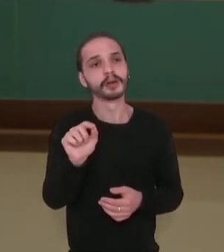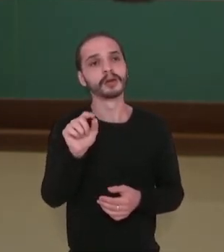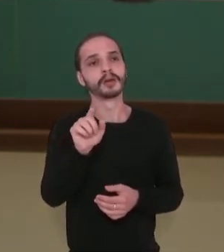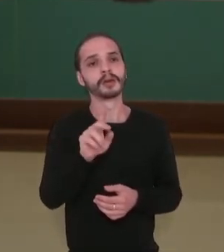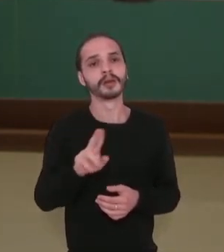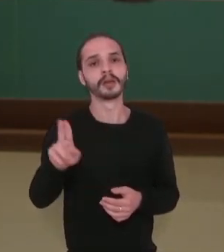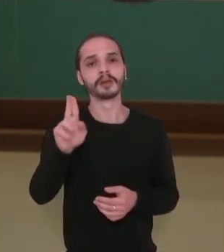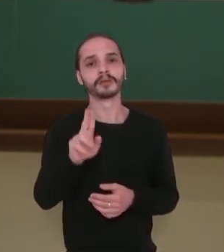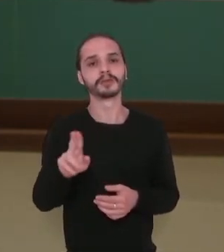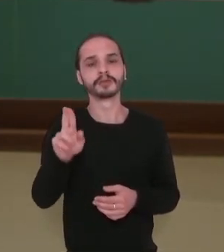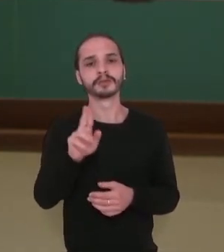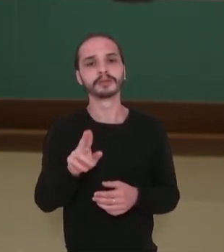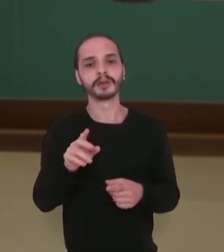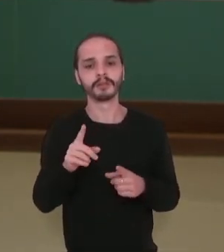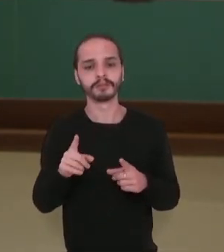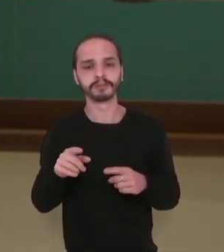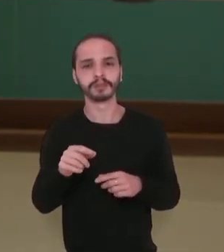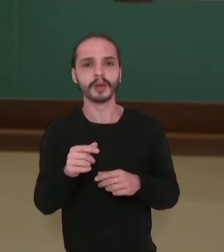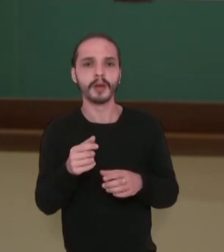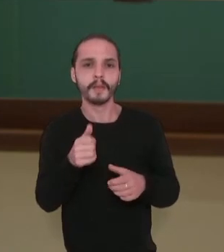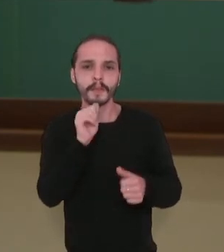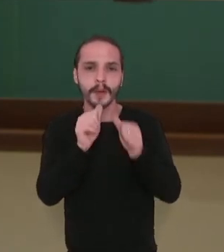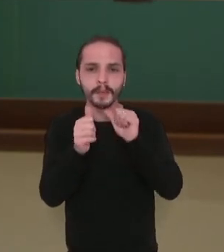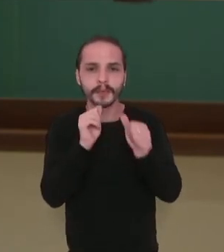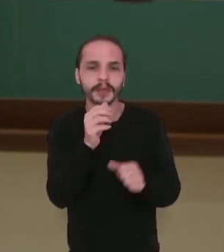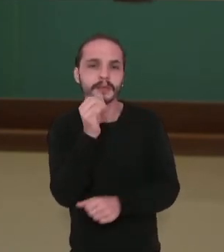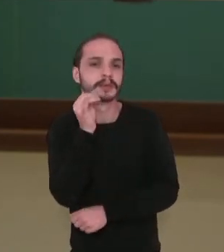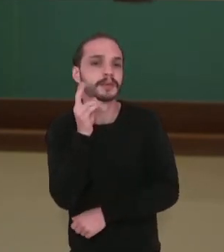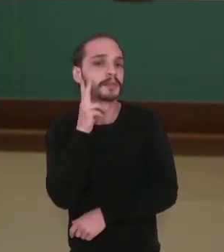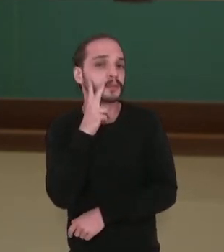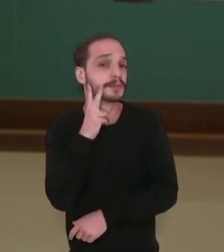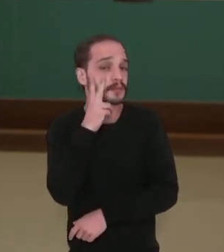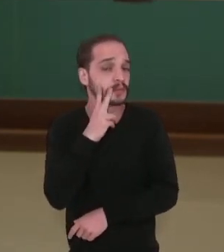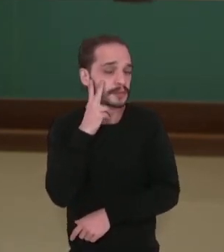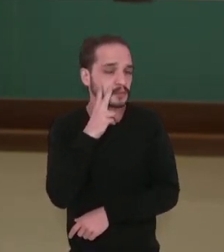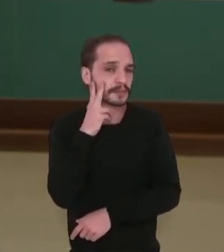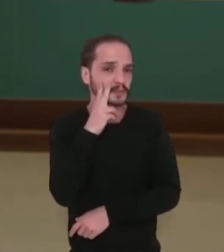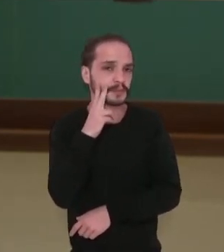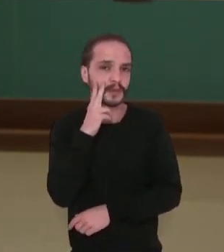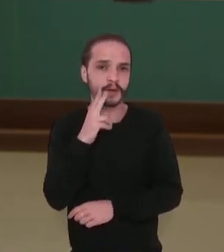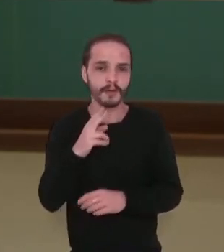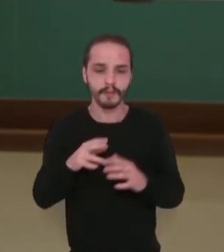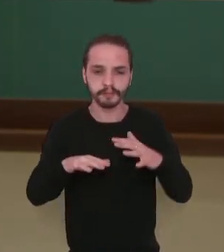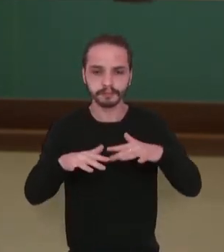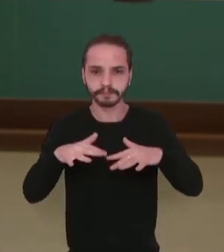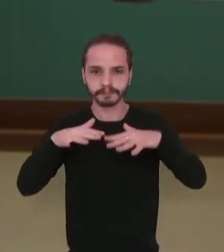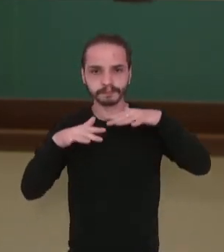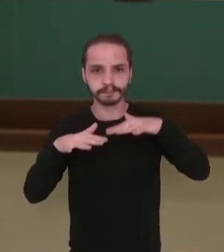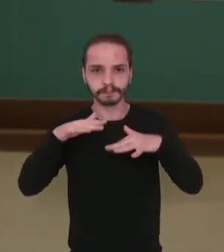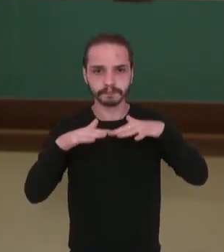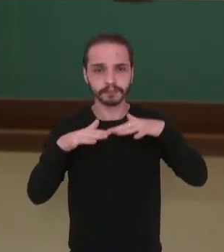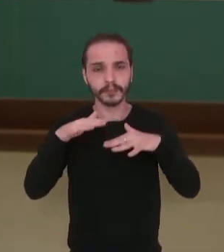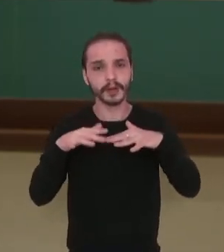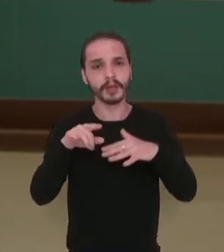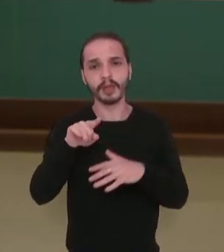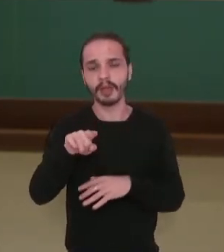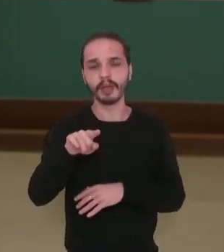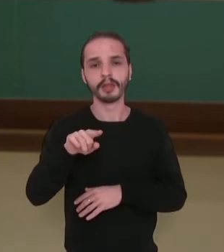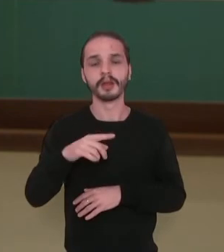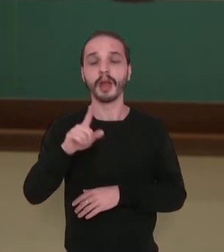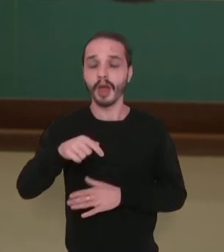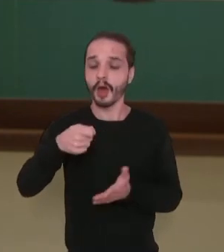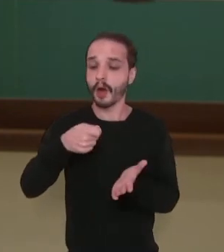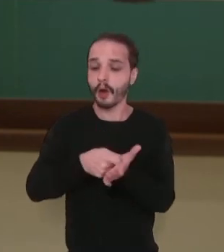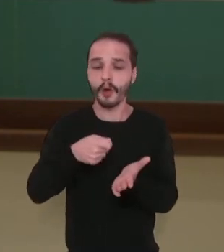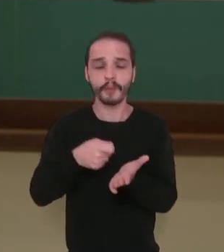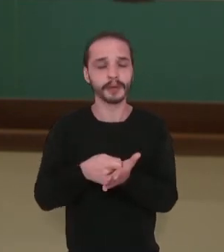utilizados para a fermentação de algumas bebidas, por exemplo, vinho, né? Esses micro-organismos são anaeróbicos